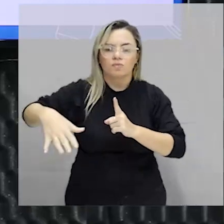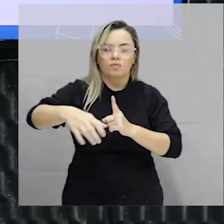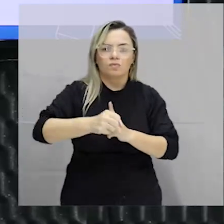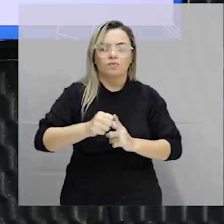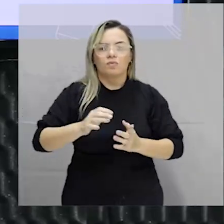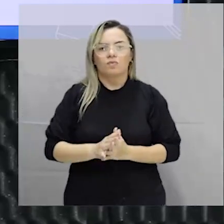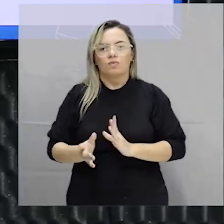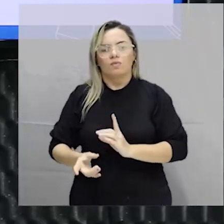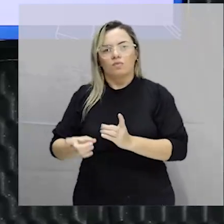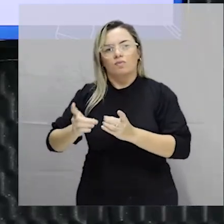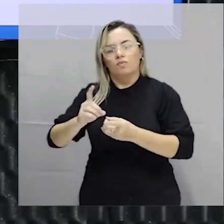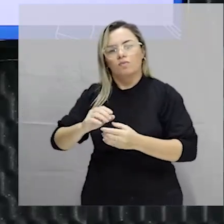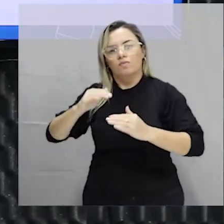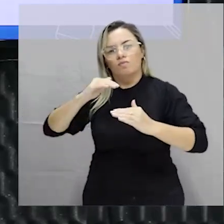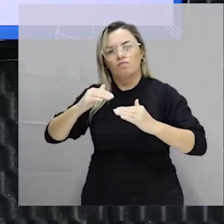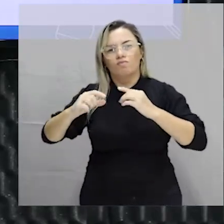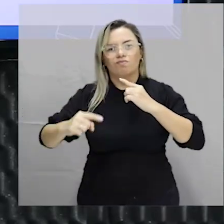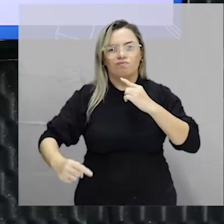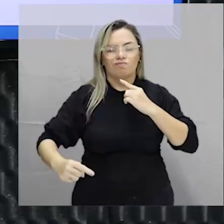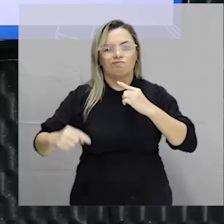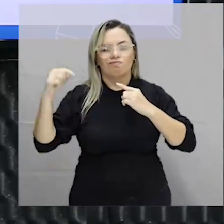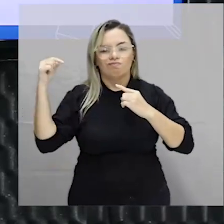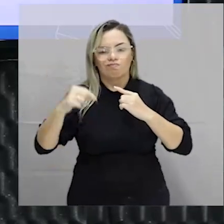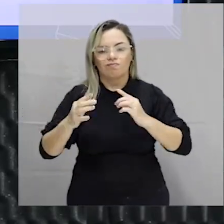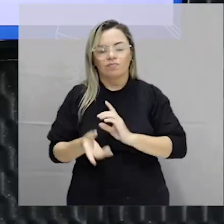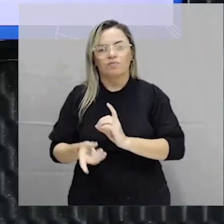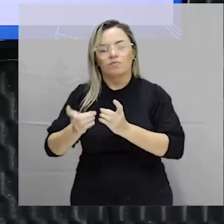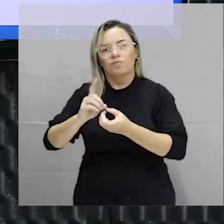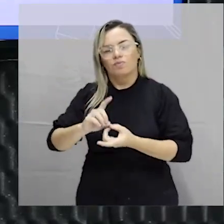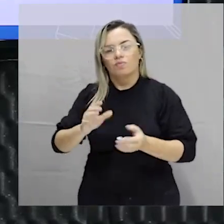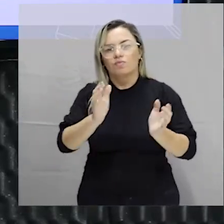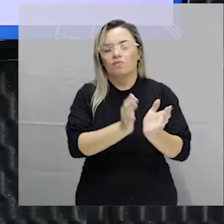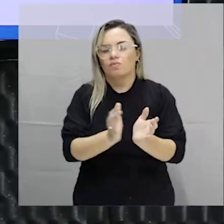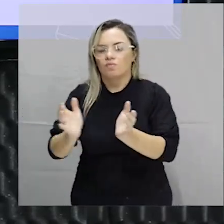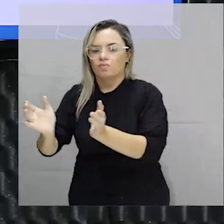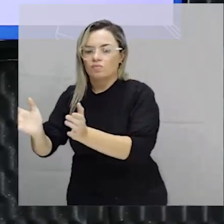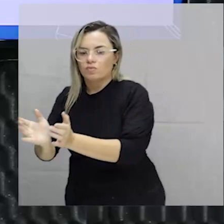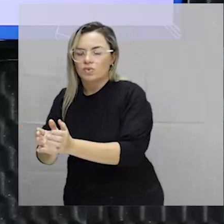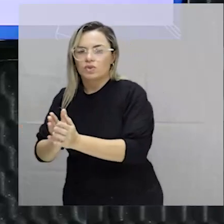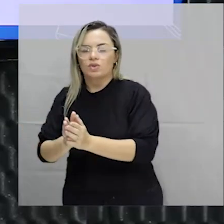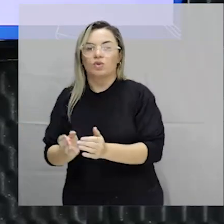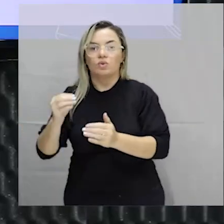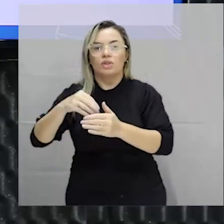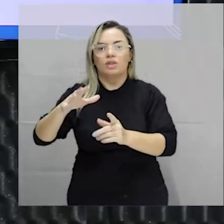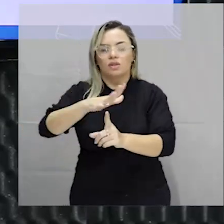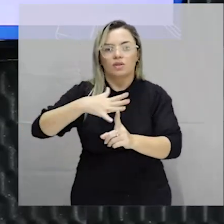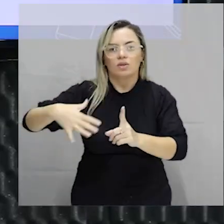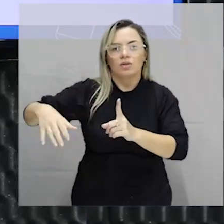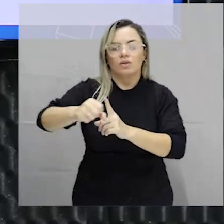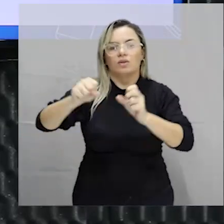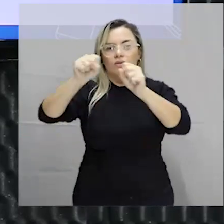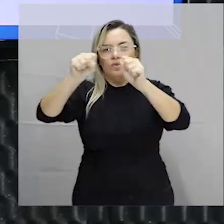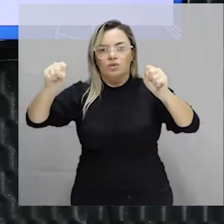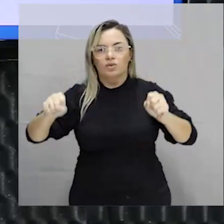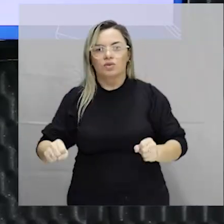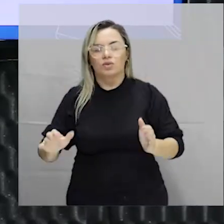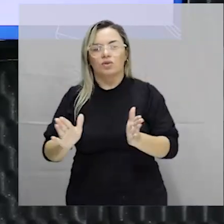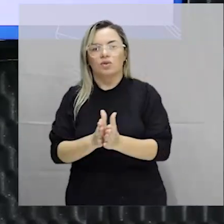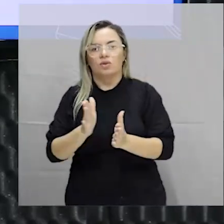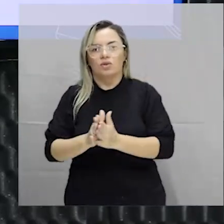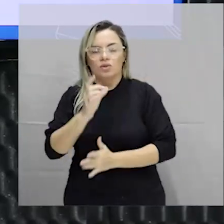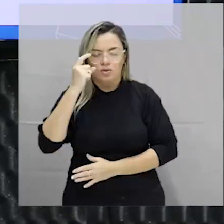ou seja, uma posição contrária entre esses grupos que compõem a sociedade e o sistema de produção.